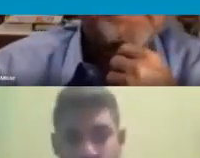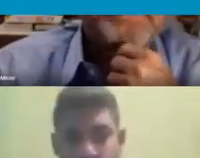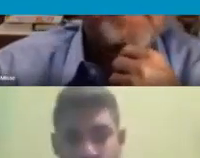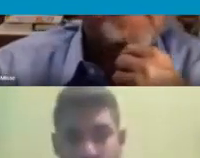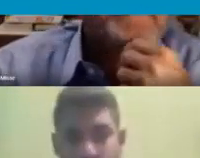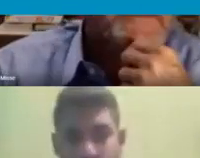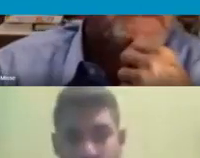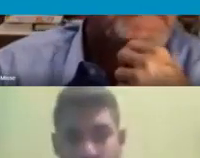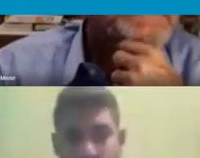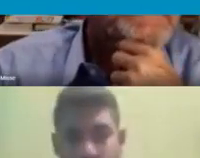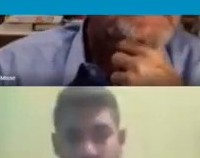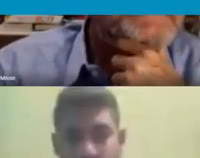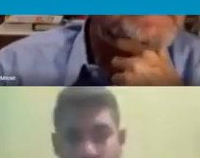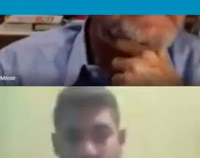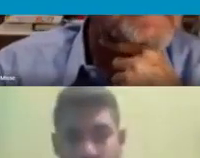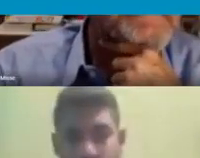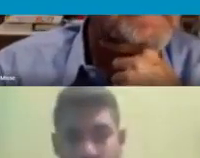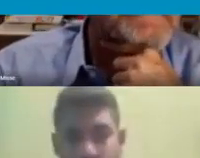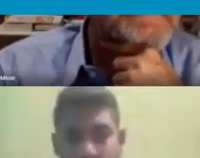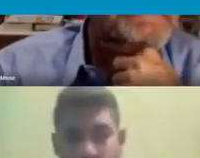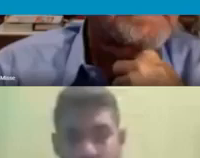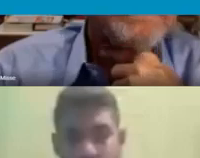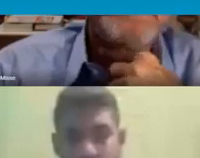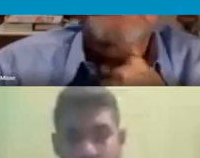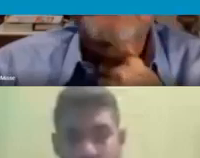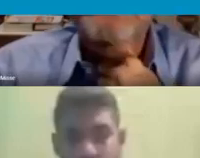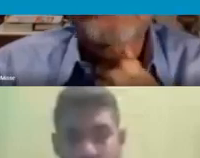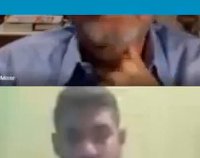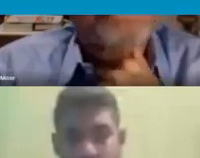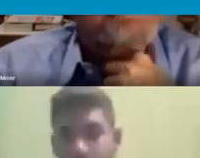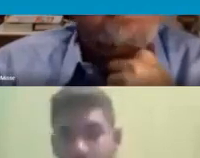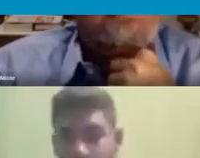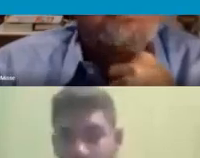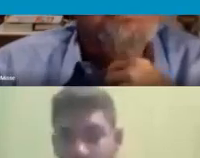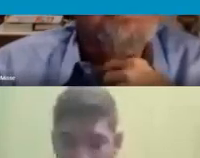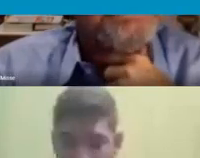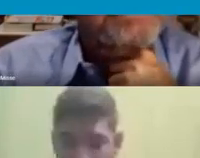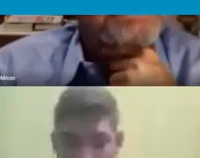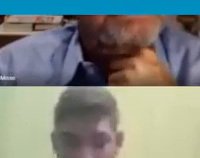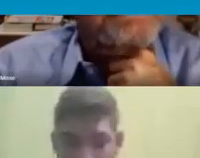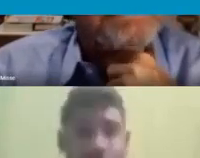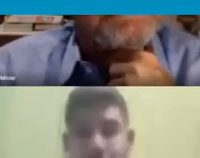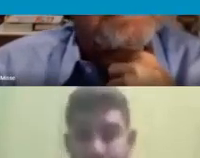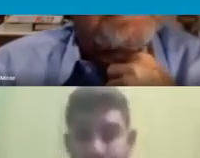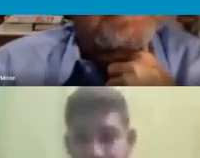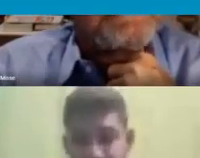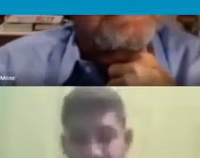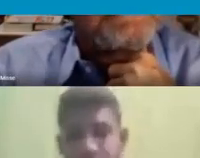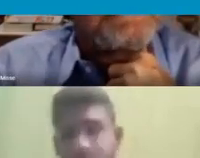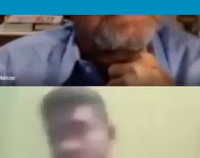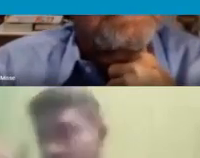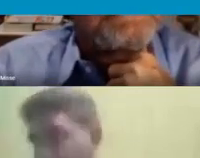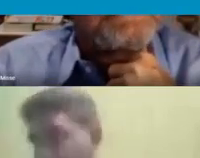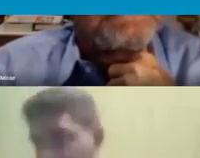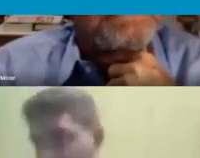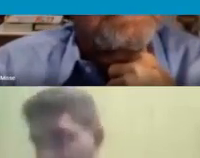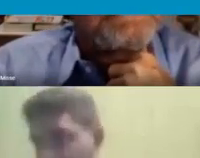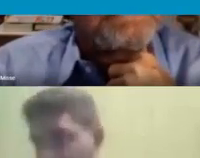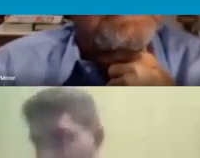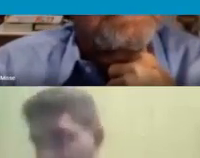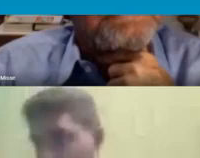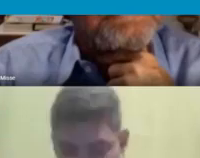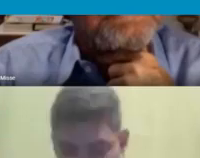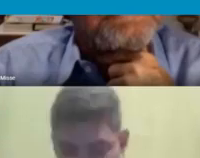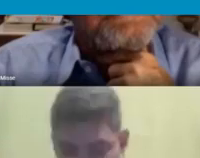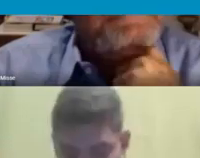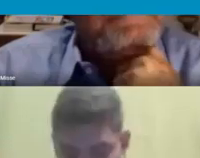sofrendo menos racista por ser mestiço, por ser filho de homem branco com mulher negra. Eu nunca me senti.